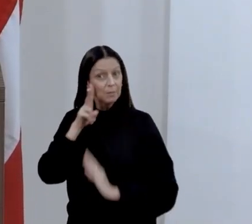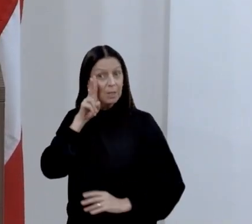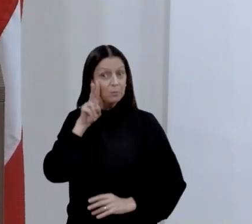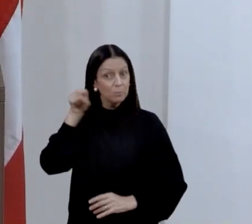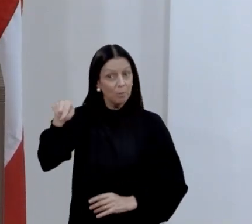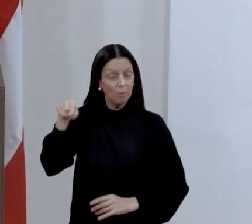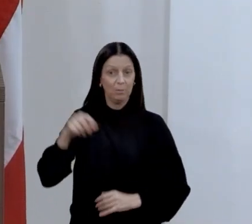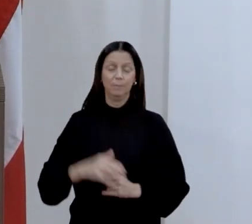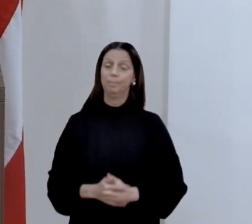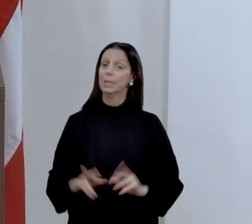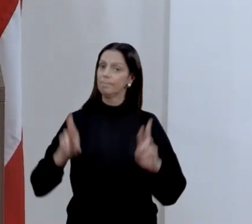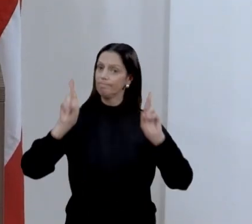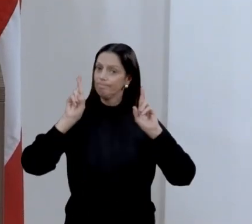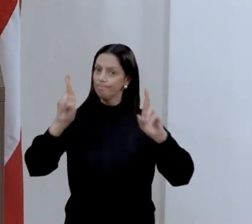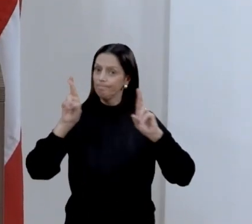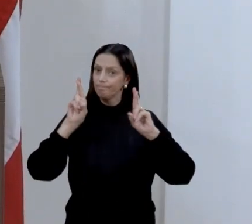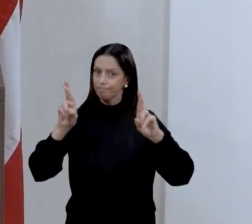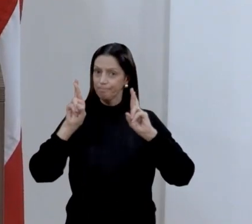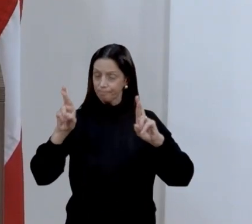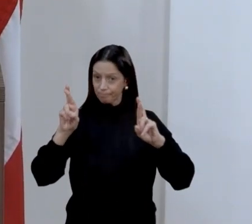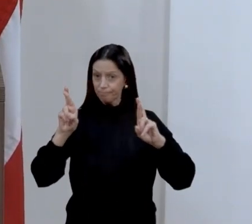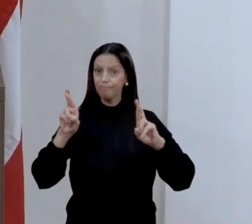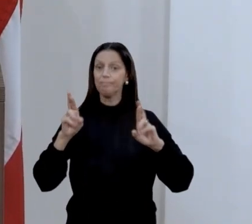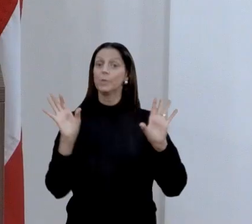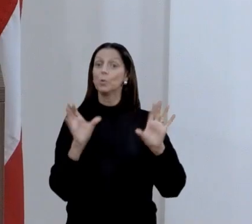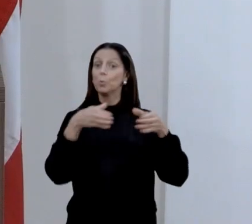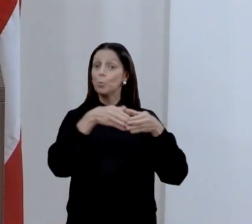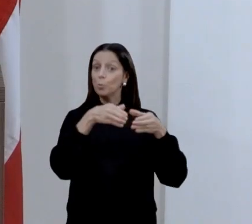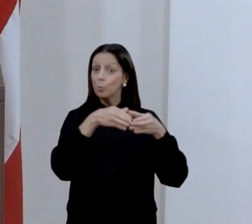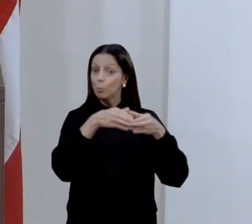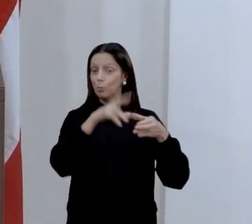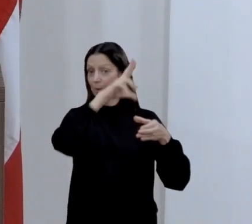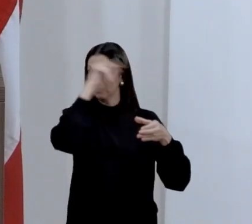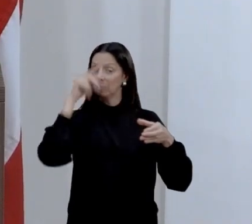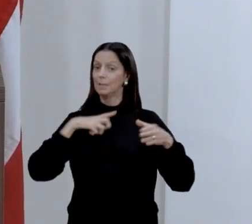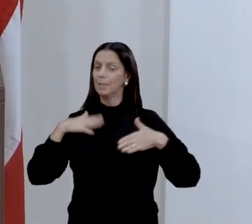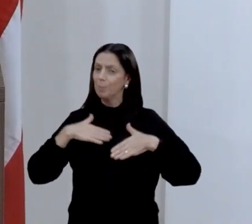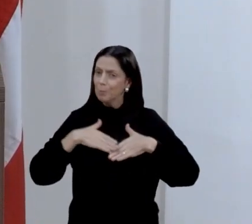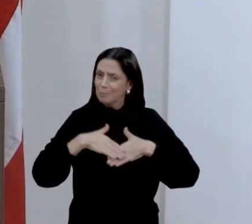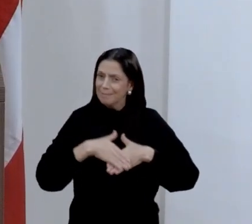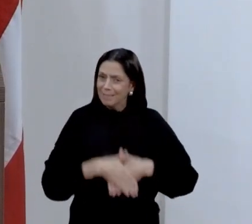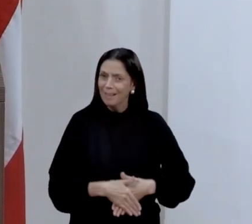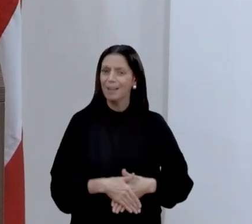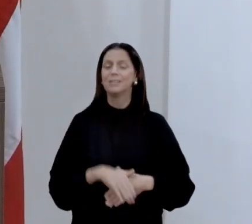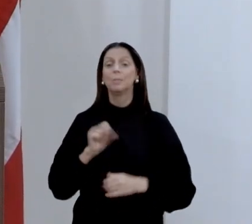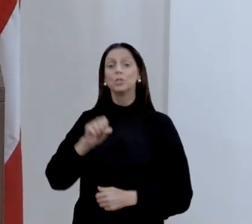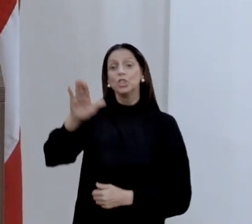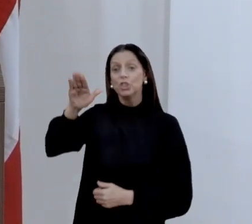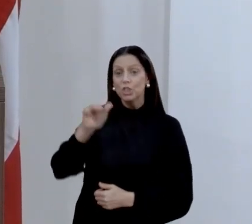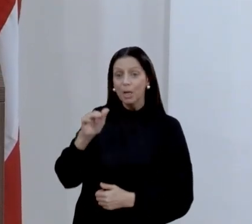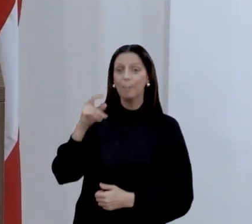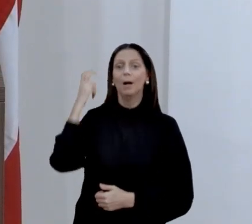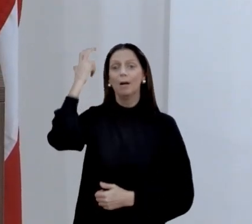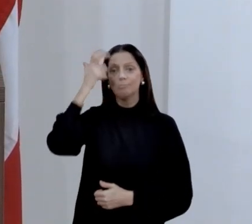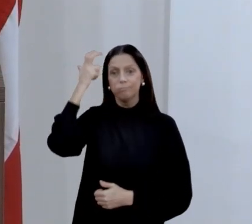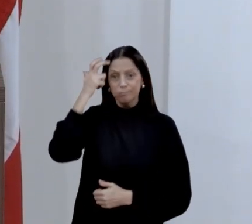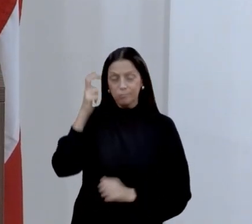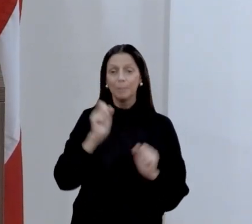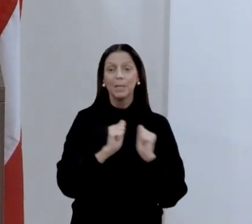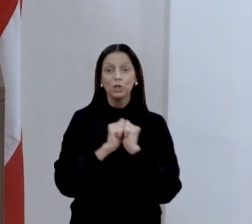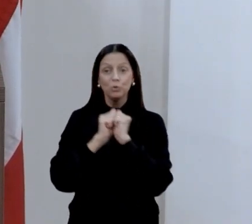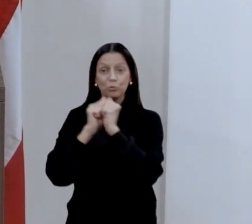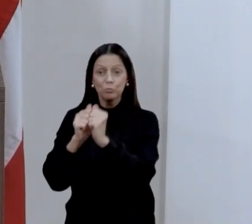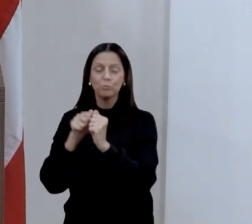novo, eu espero que eles tenham a humildade de chamar o vereador Alemão, caso precise, para fazer a manutenção,